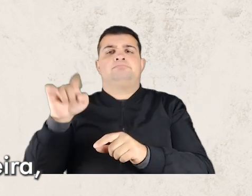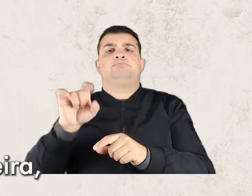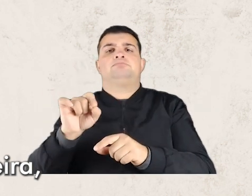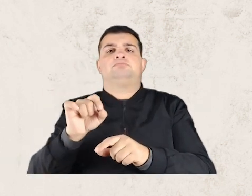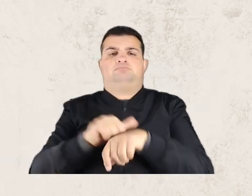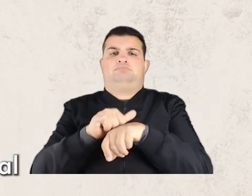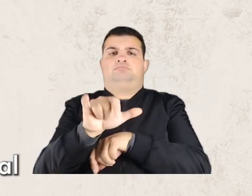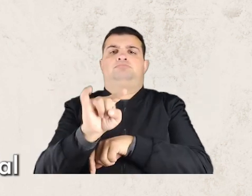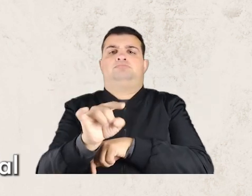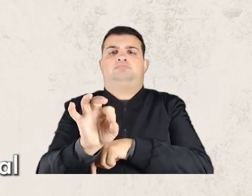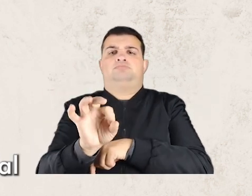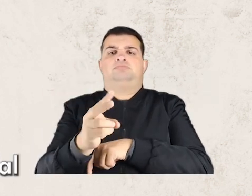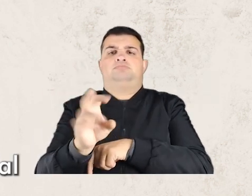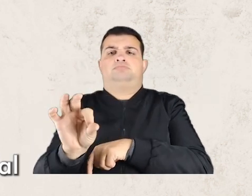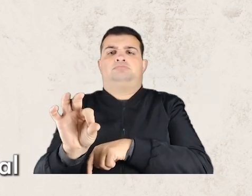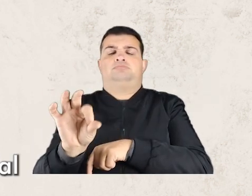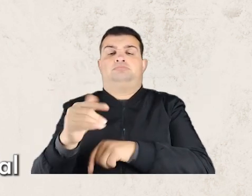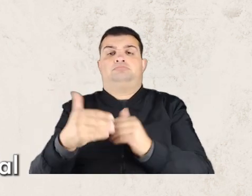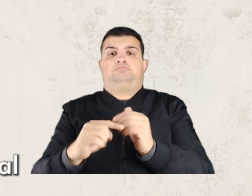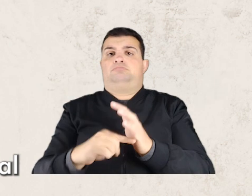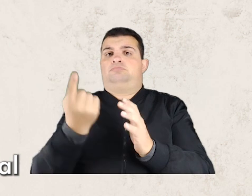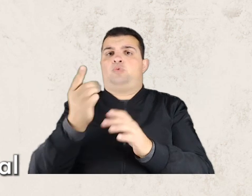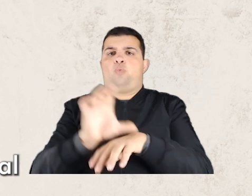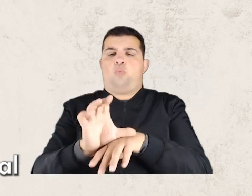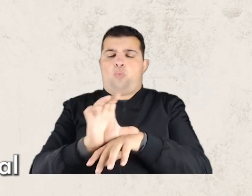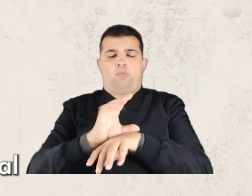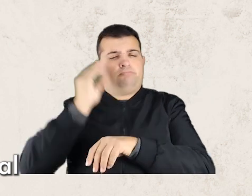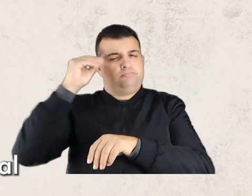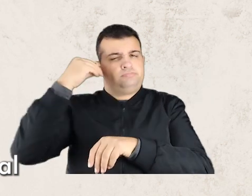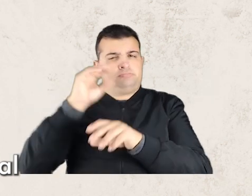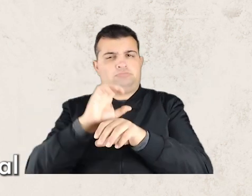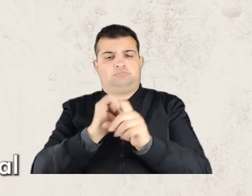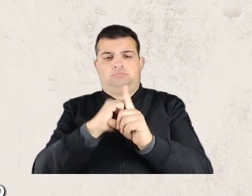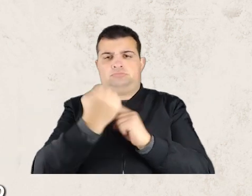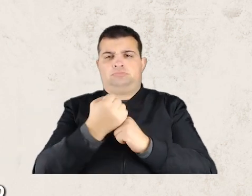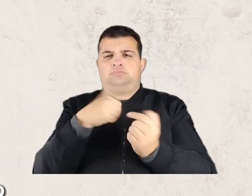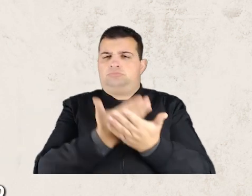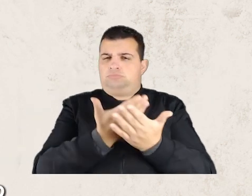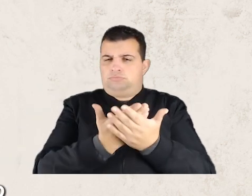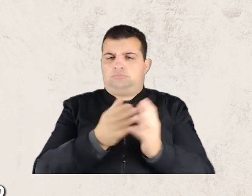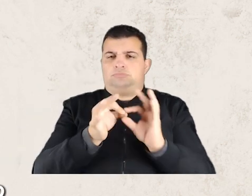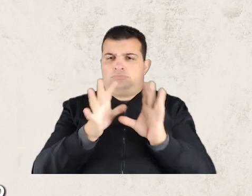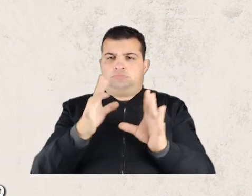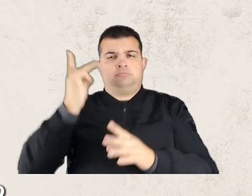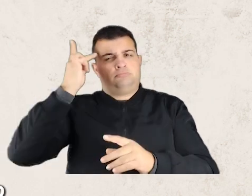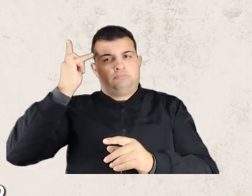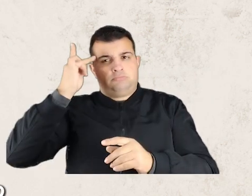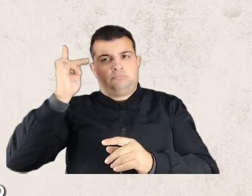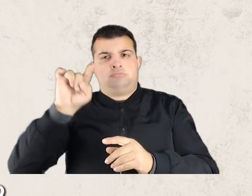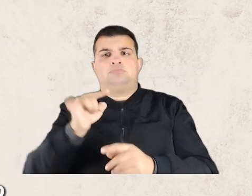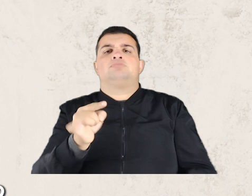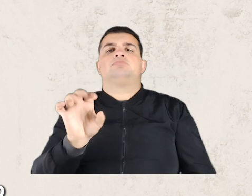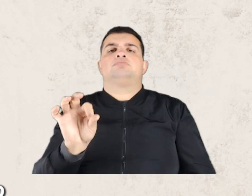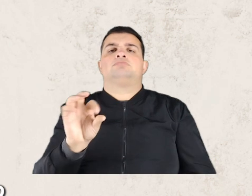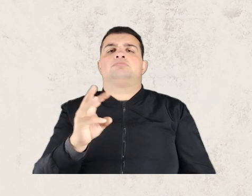período conturbado. Os primeiros estudos de psicologia social são marcados por outro período muito conturbado, que é o